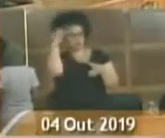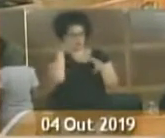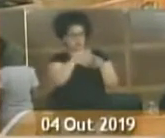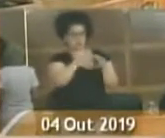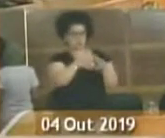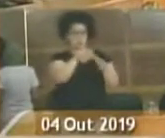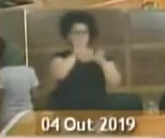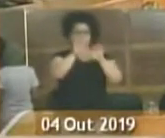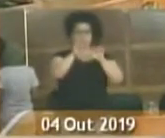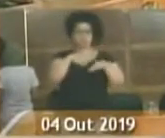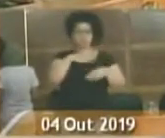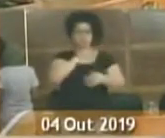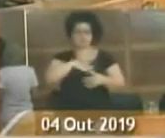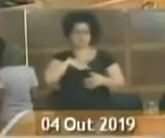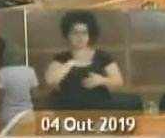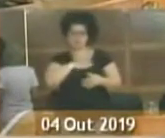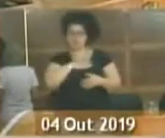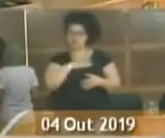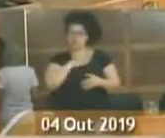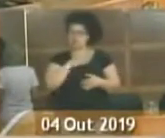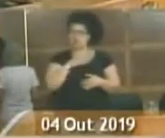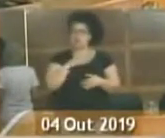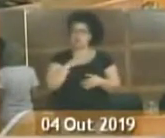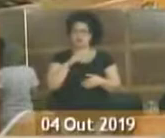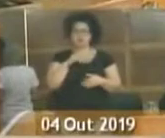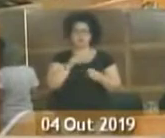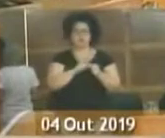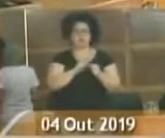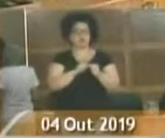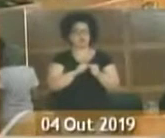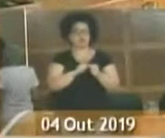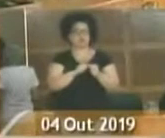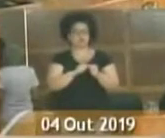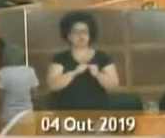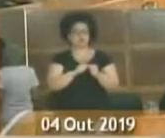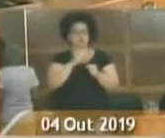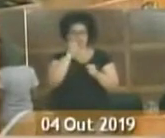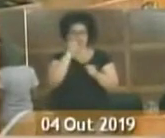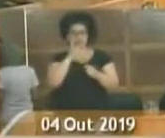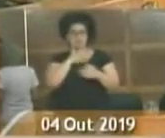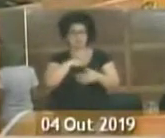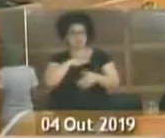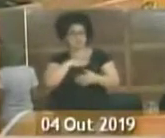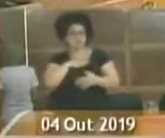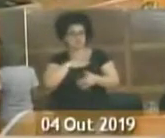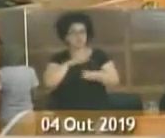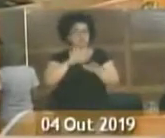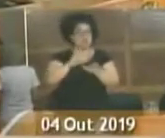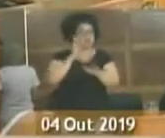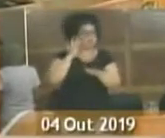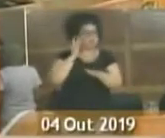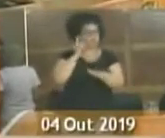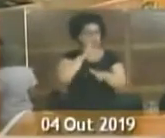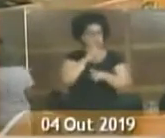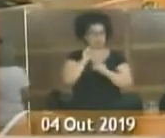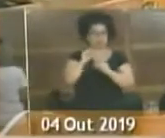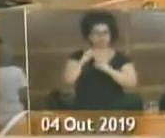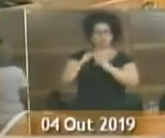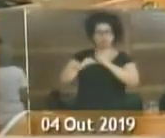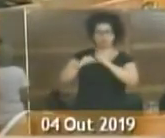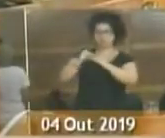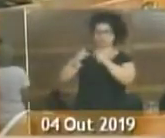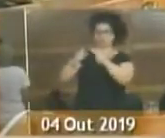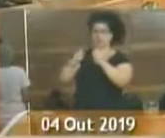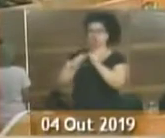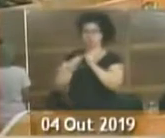um excelente trabalho. As pernas ainda são curtas, né? Porque tem muito a